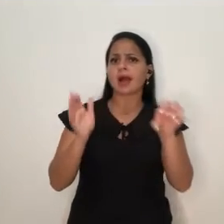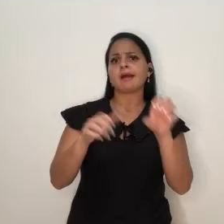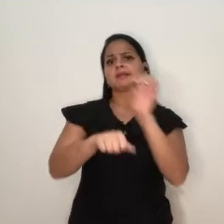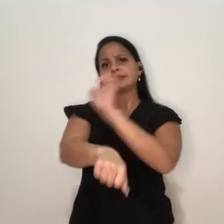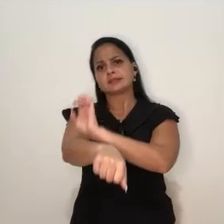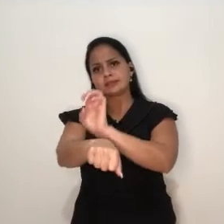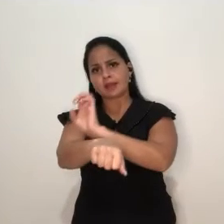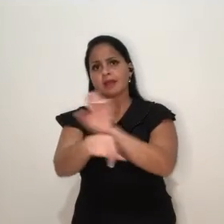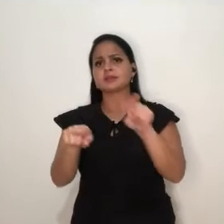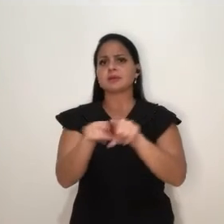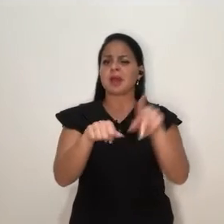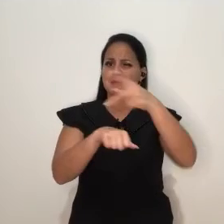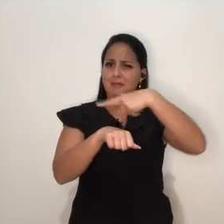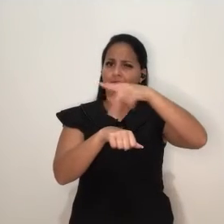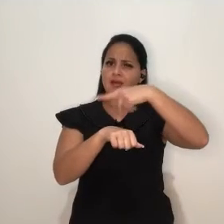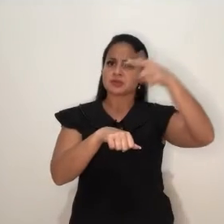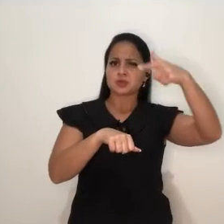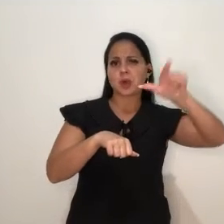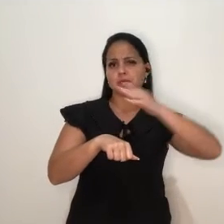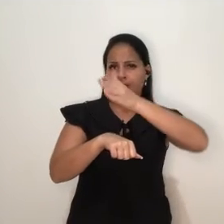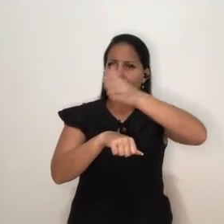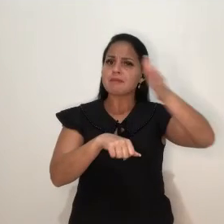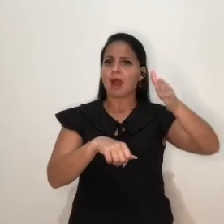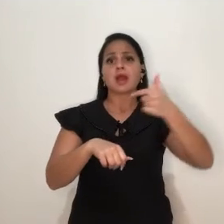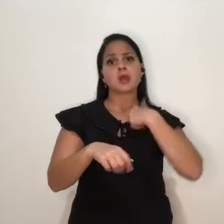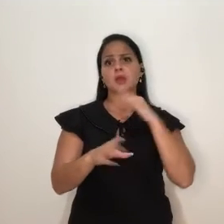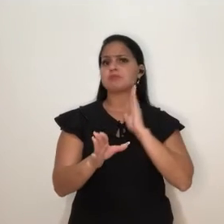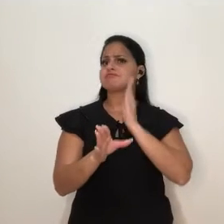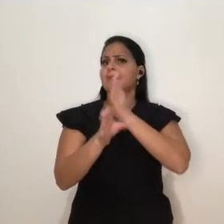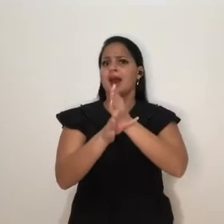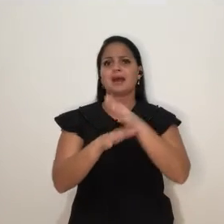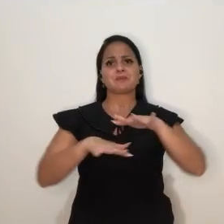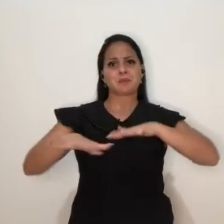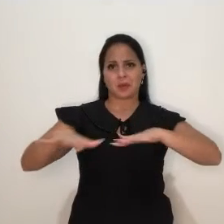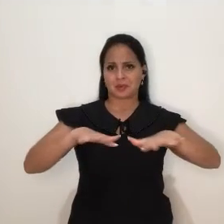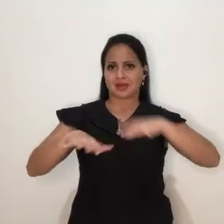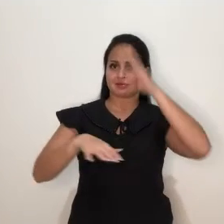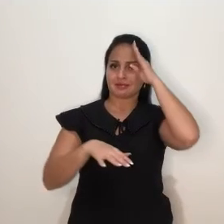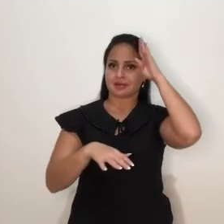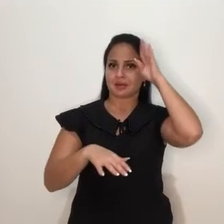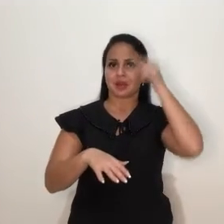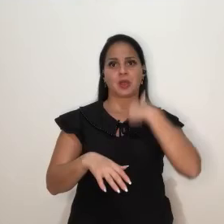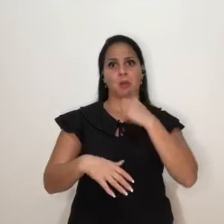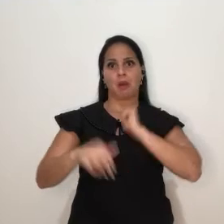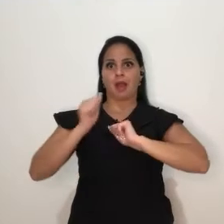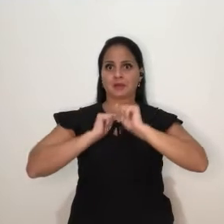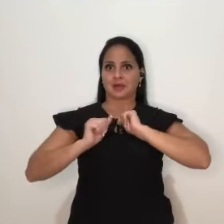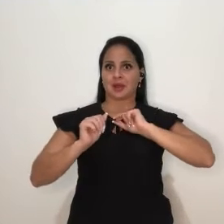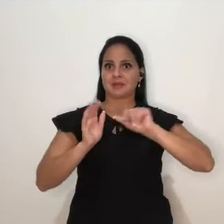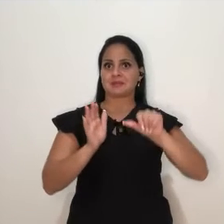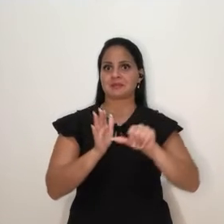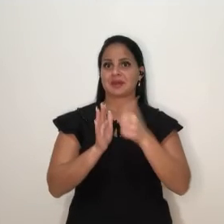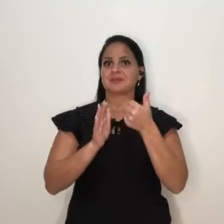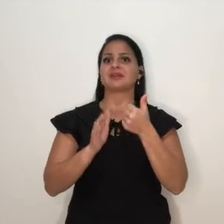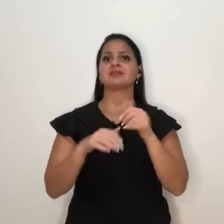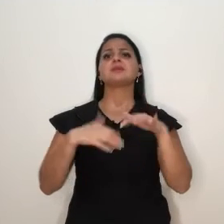Foi assim, paixão à primeira vista. Logo ali quais universidades federais faziam parte do convênio, selecionei as que mais me